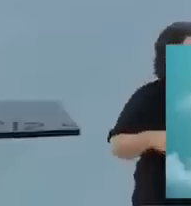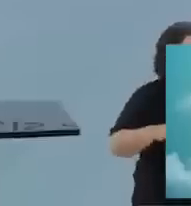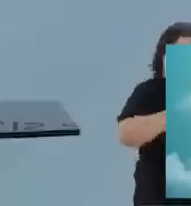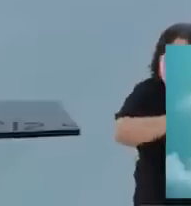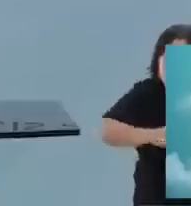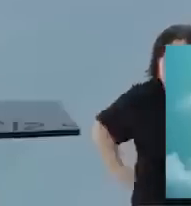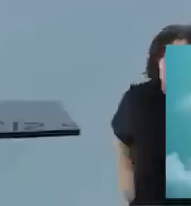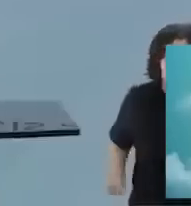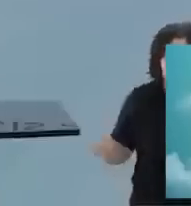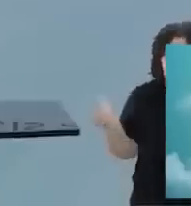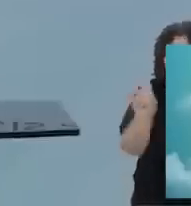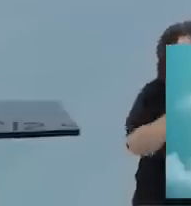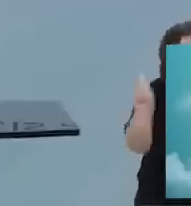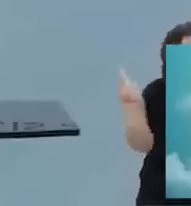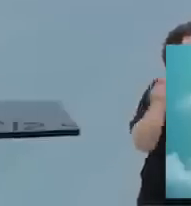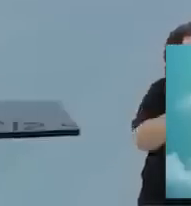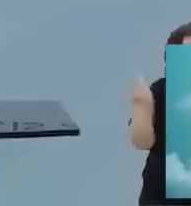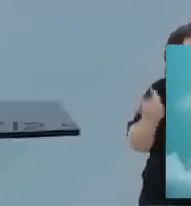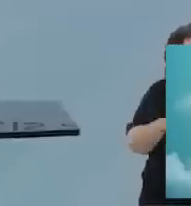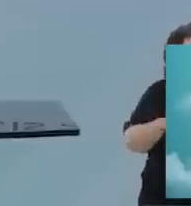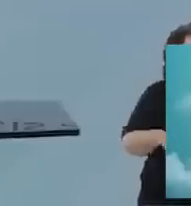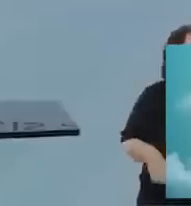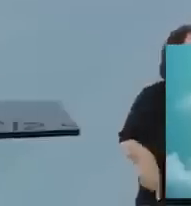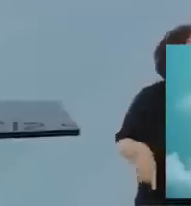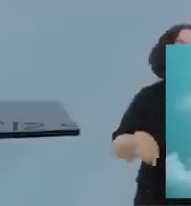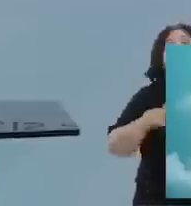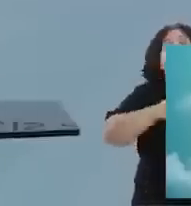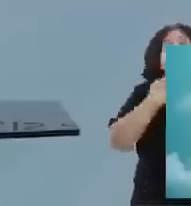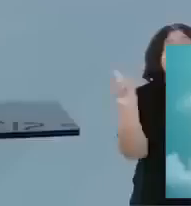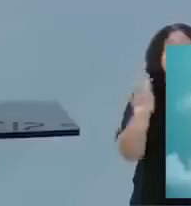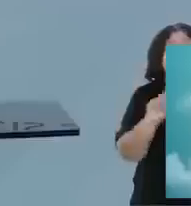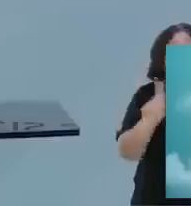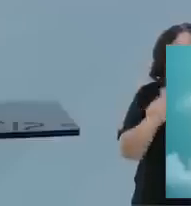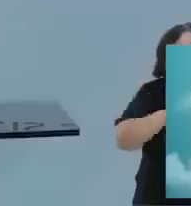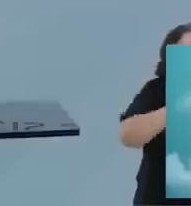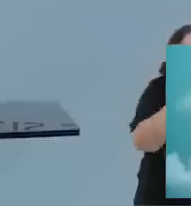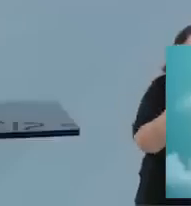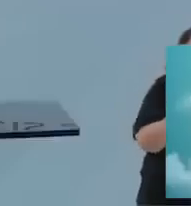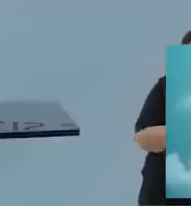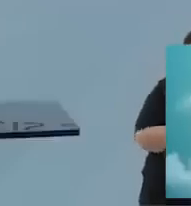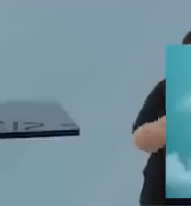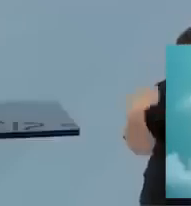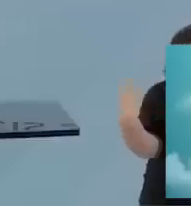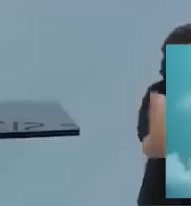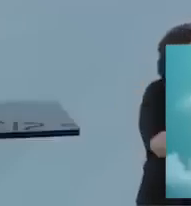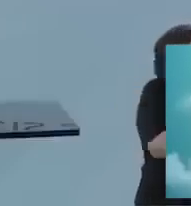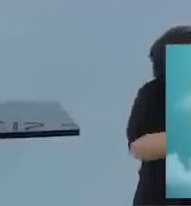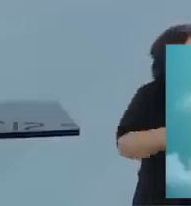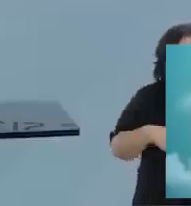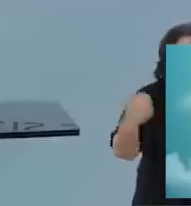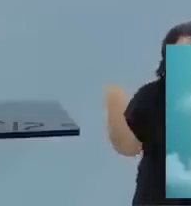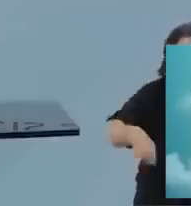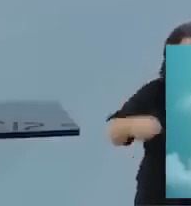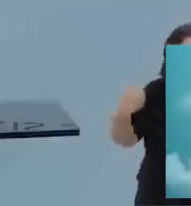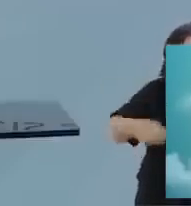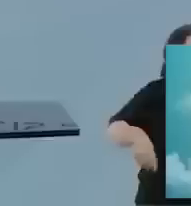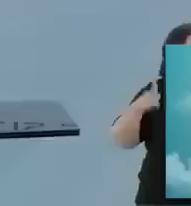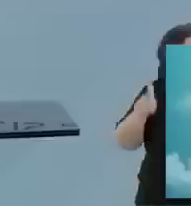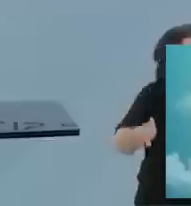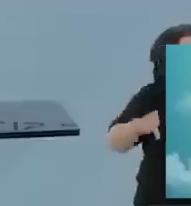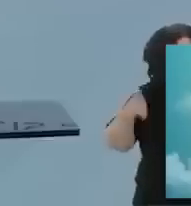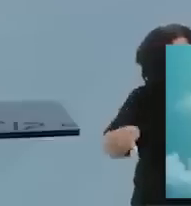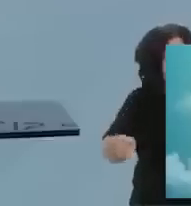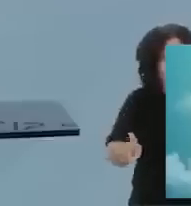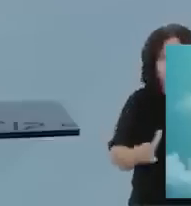Nós não somos incendiários, nós apagamos incêndio. Nós não cavamos abismos, nós construímos pontes. Nós não